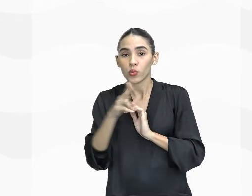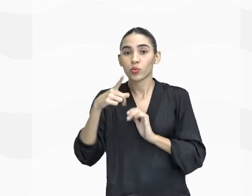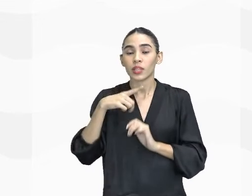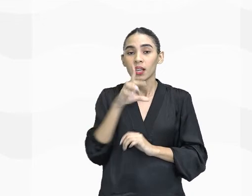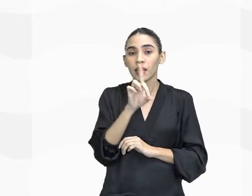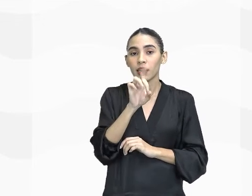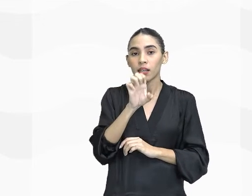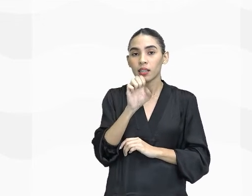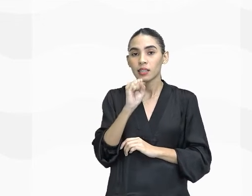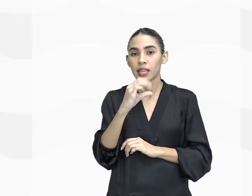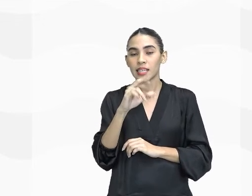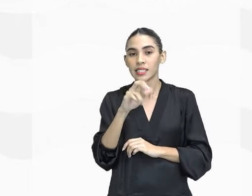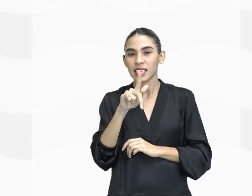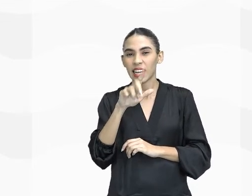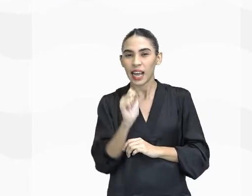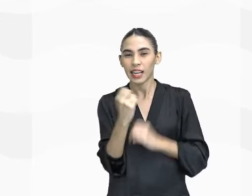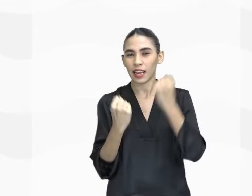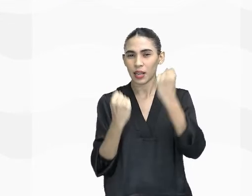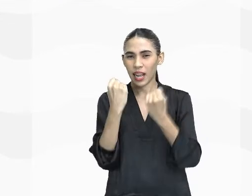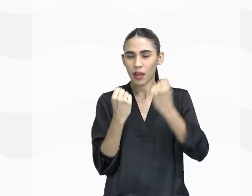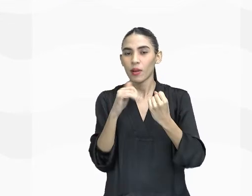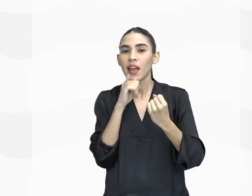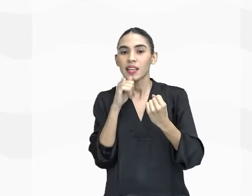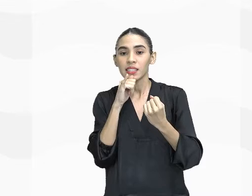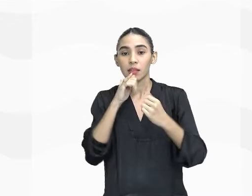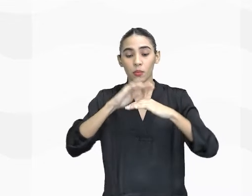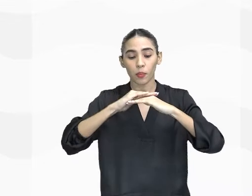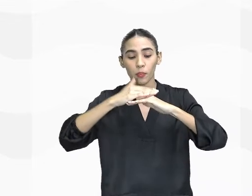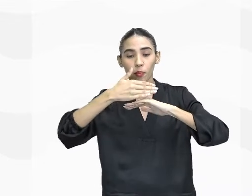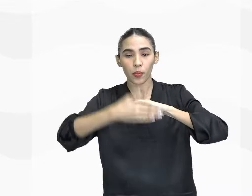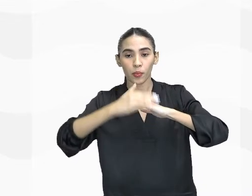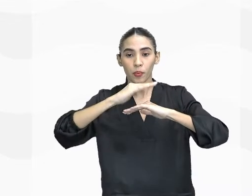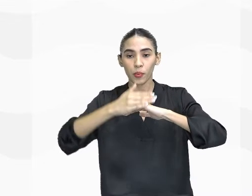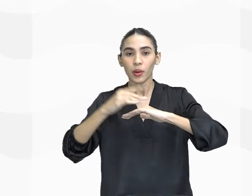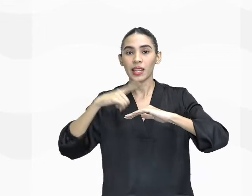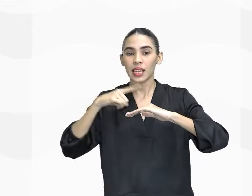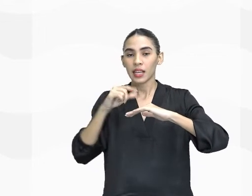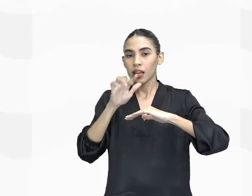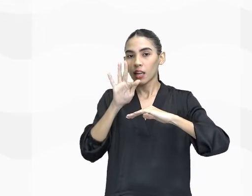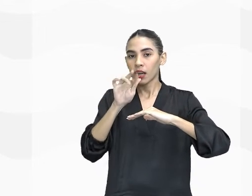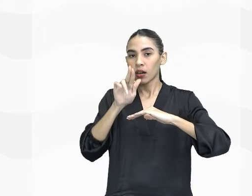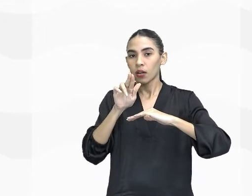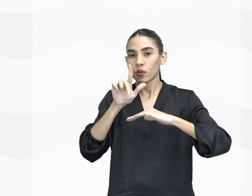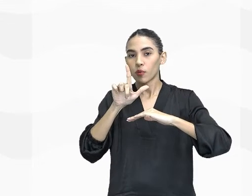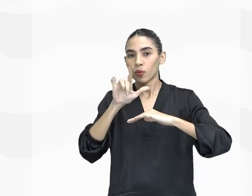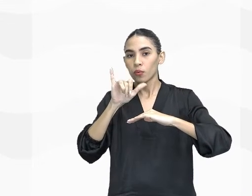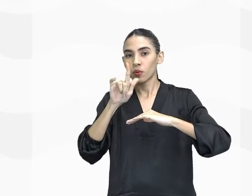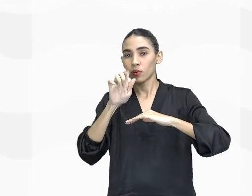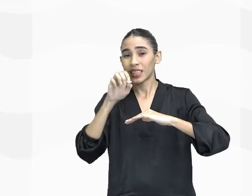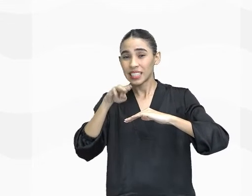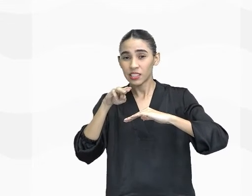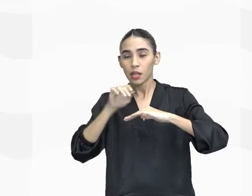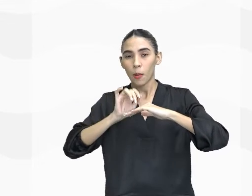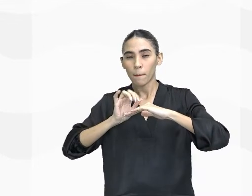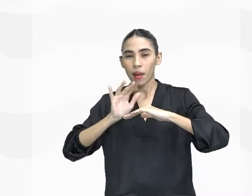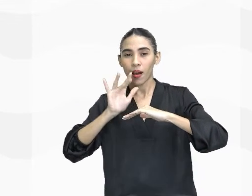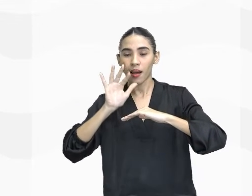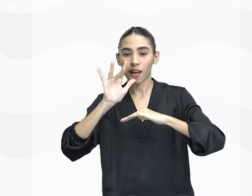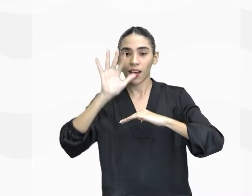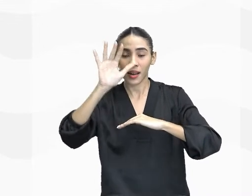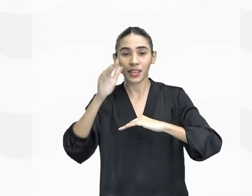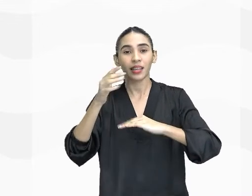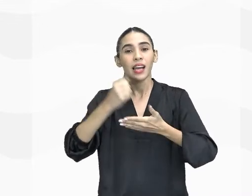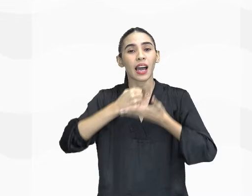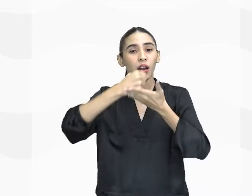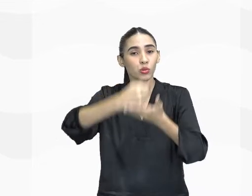descarga, não é? E essa descarga, por esse escapamento, além de sair a fuligem, também saem gases que contribuem para o efeito